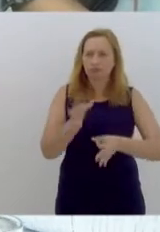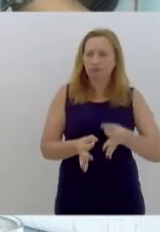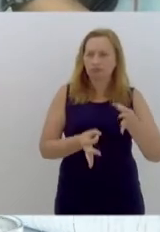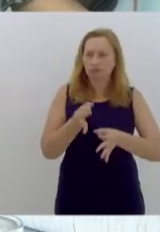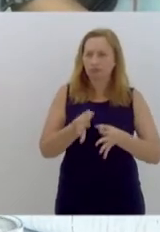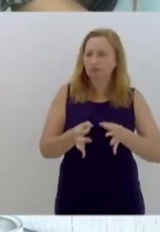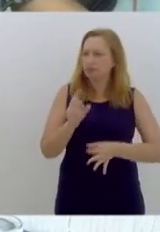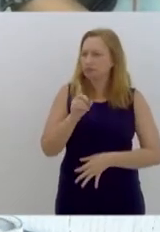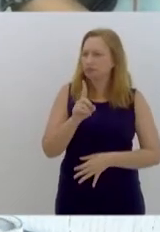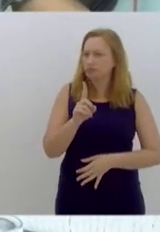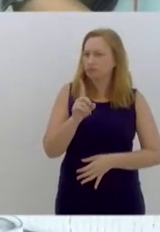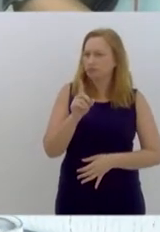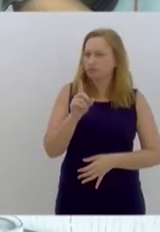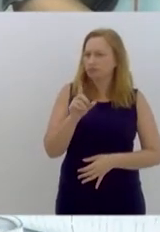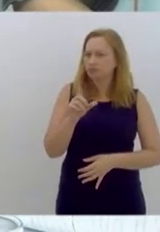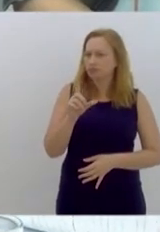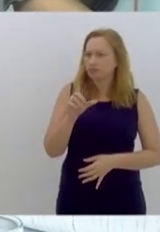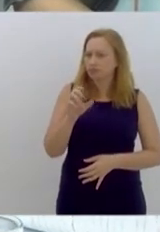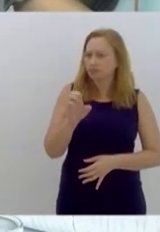medida liminar.